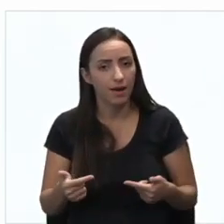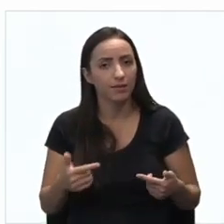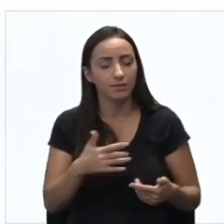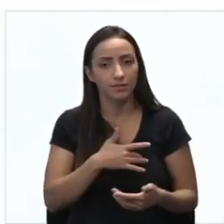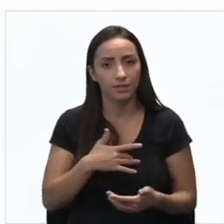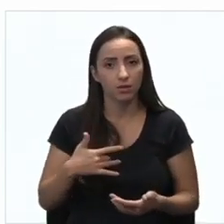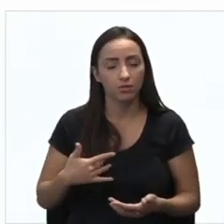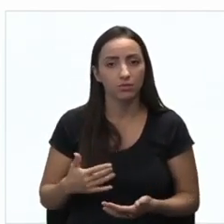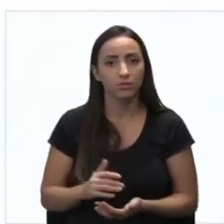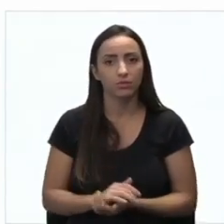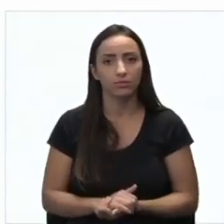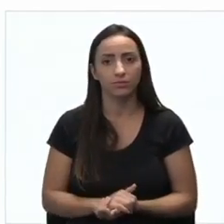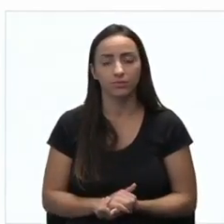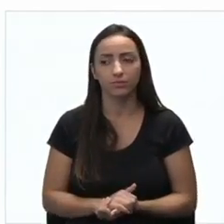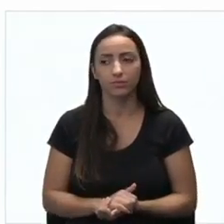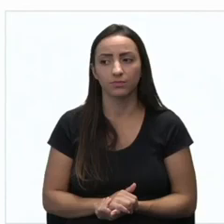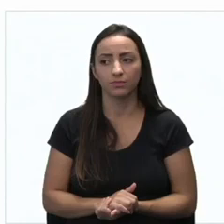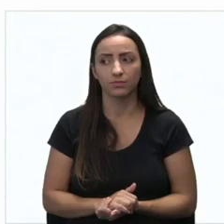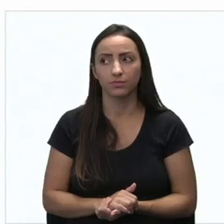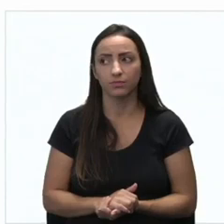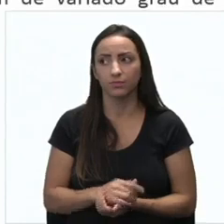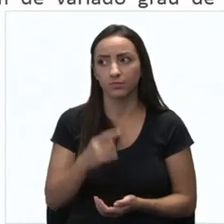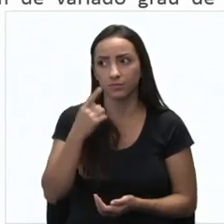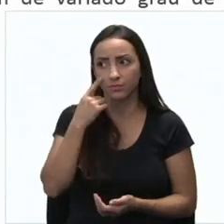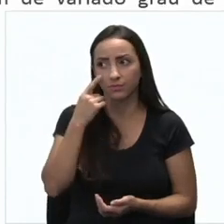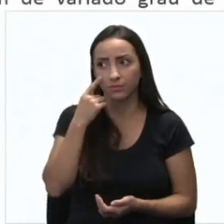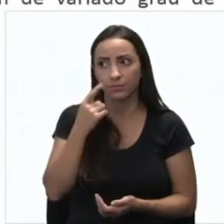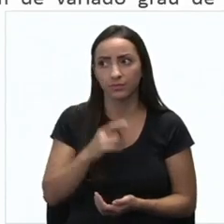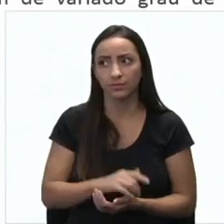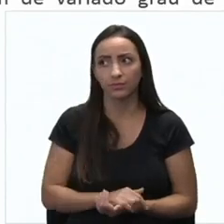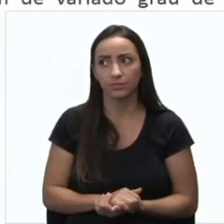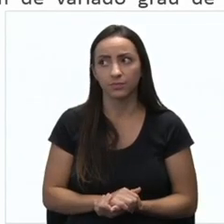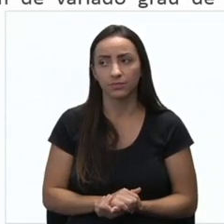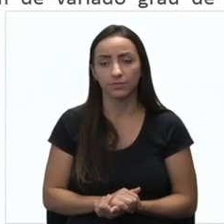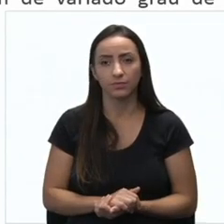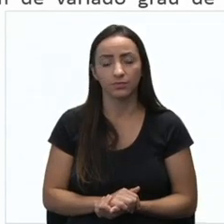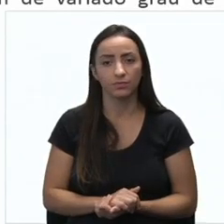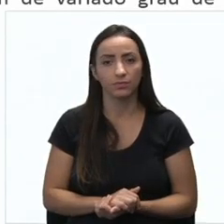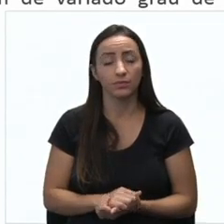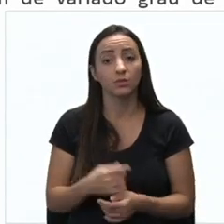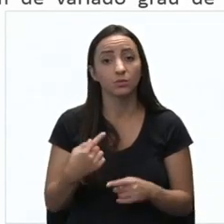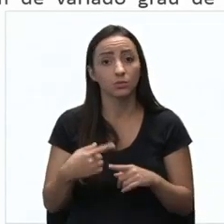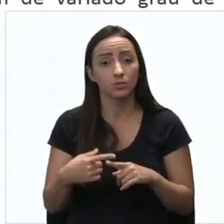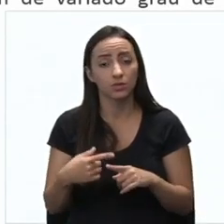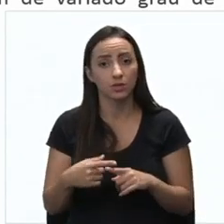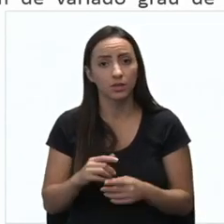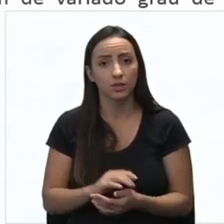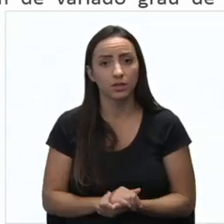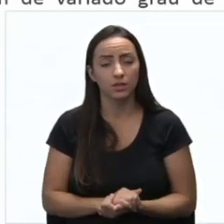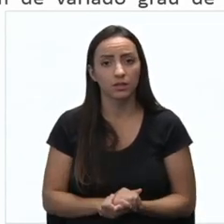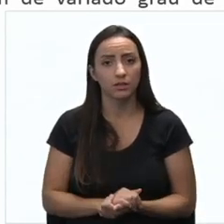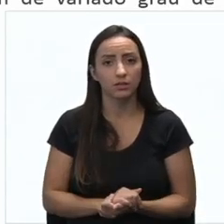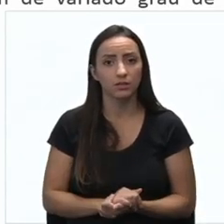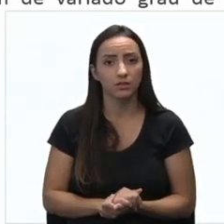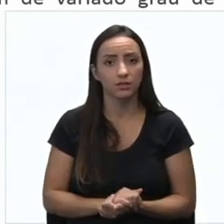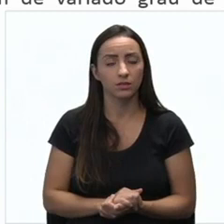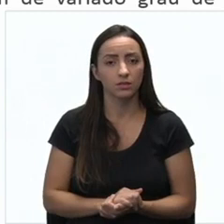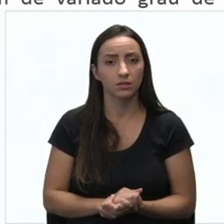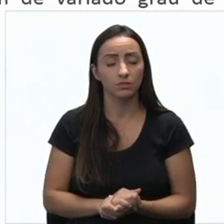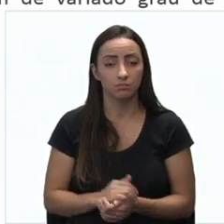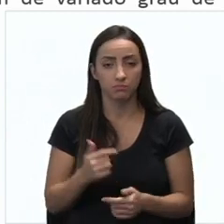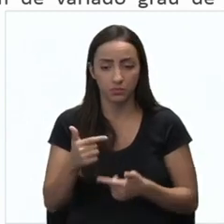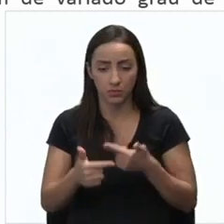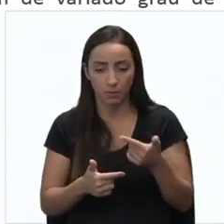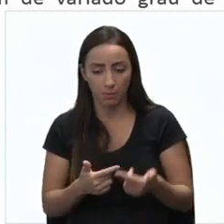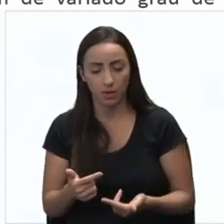saúde, né? Vamos aqui para o próximo slide. Por quê? Né? O trabalho na área